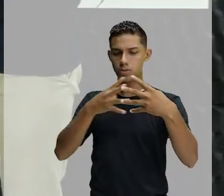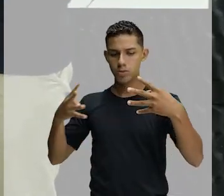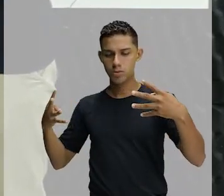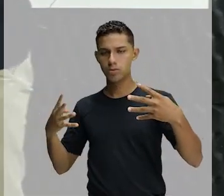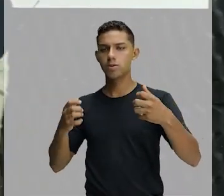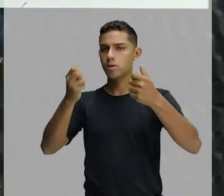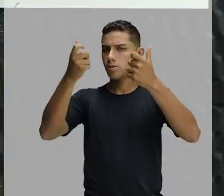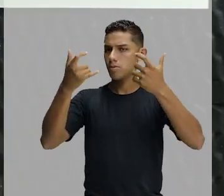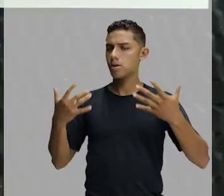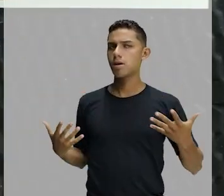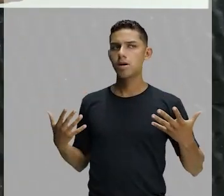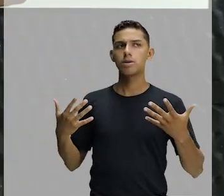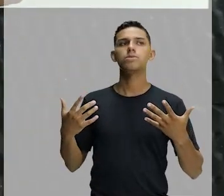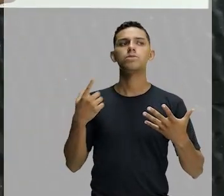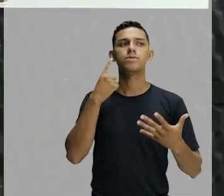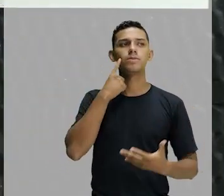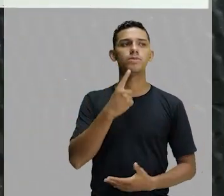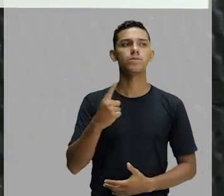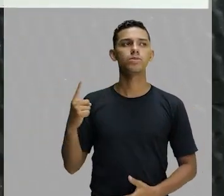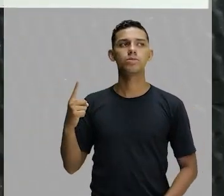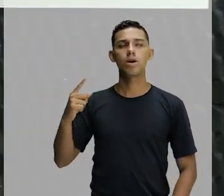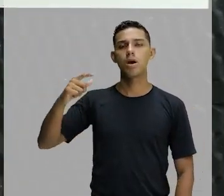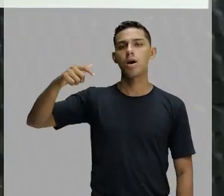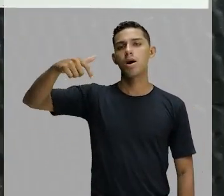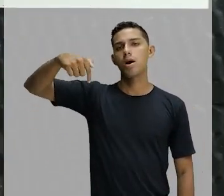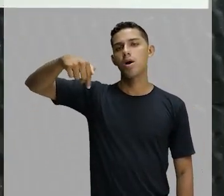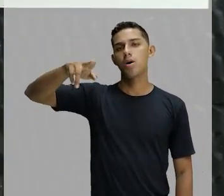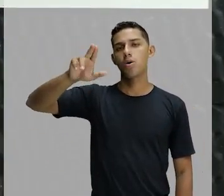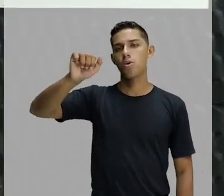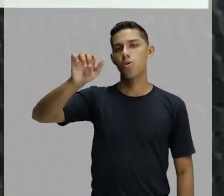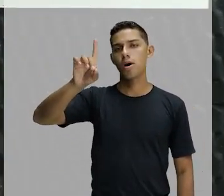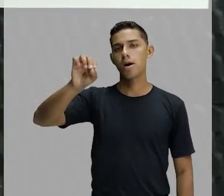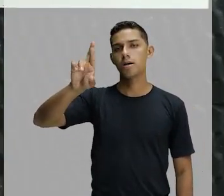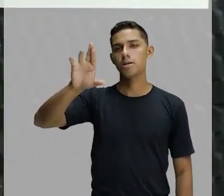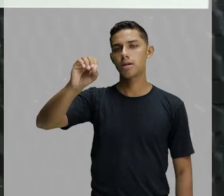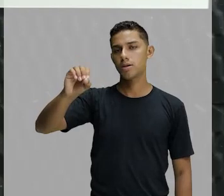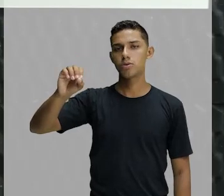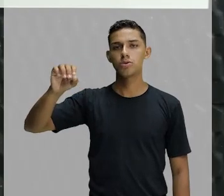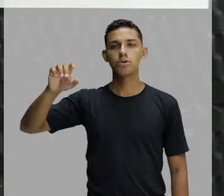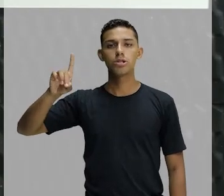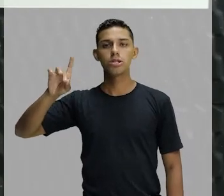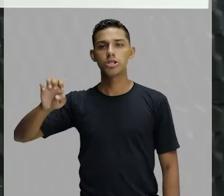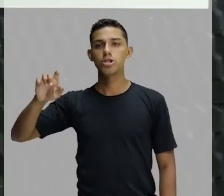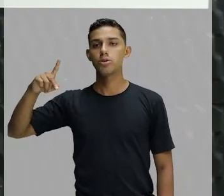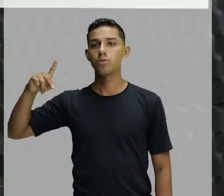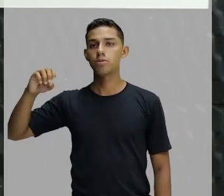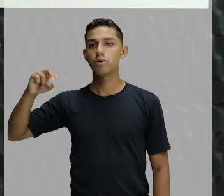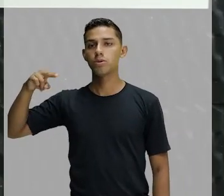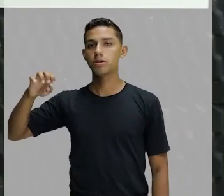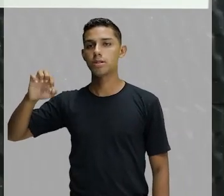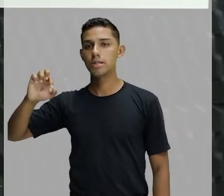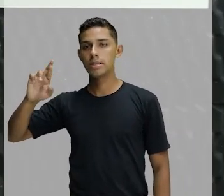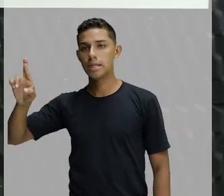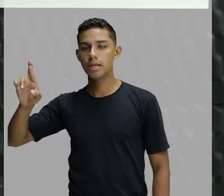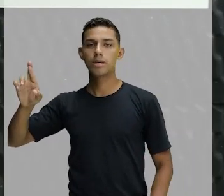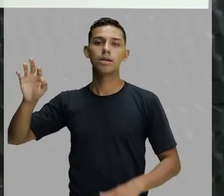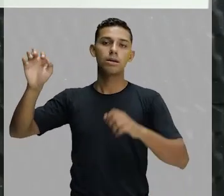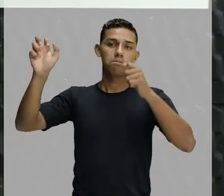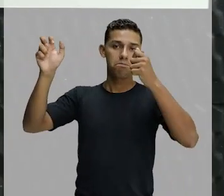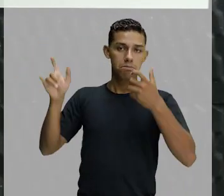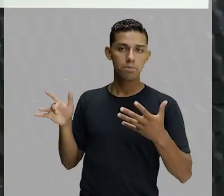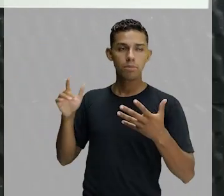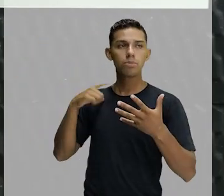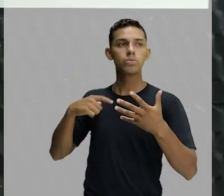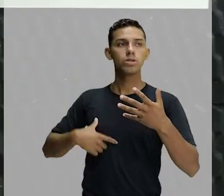de Punnett. Então, aqui eu posso colocar os gametas de um indivíduo e aqui eu vou colocar os gametas do